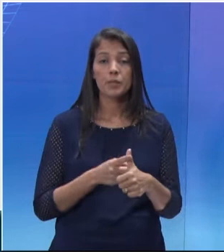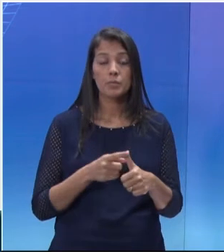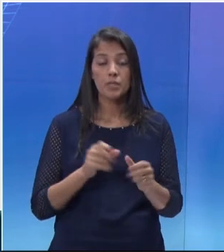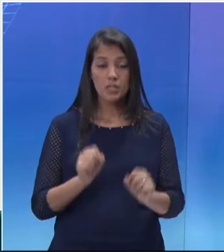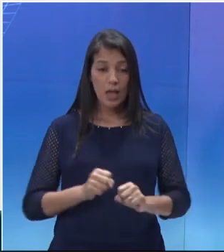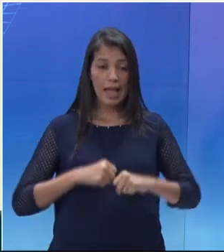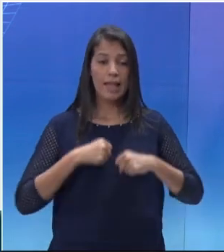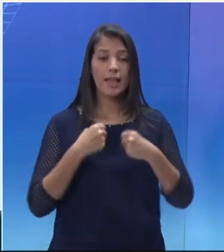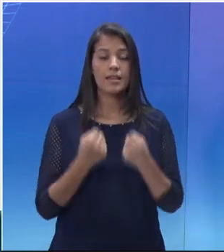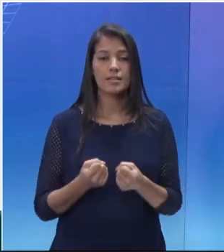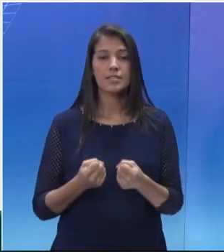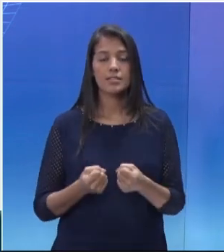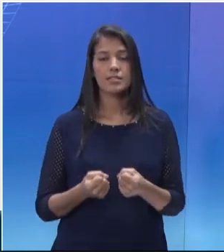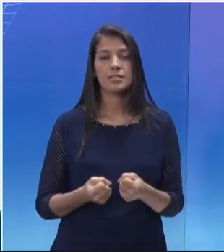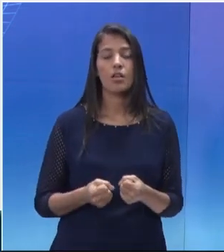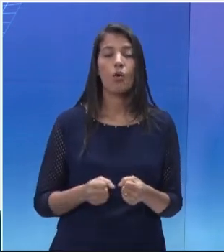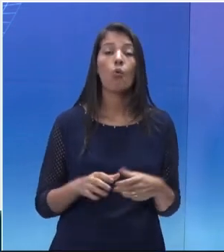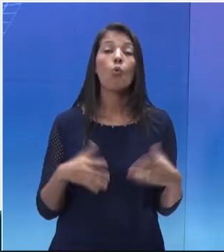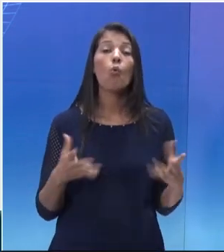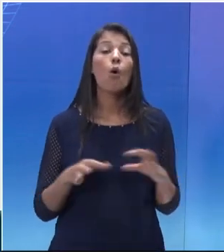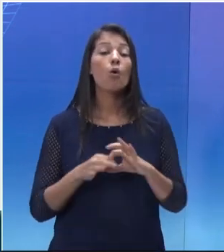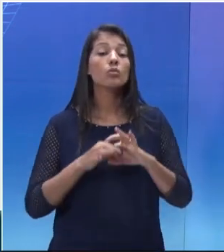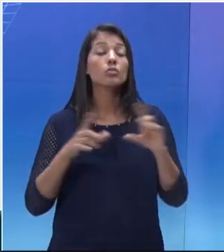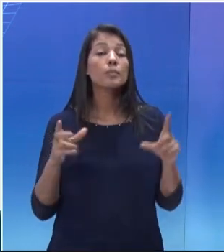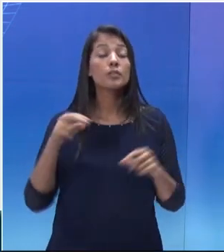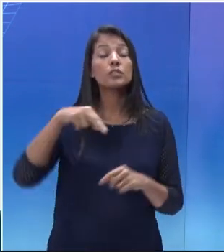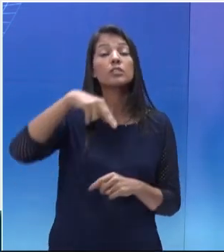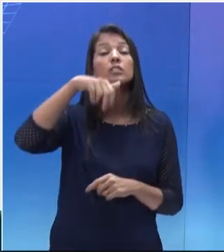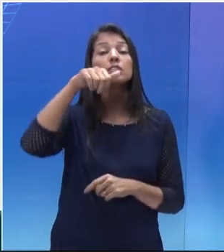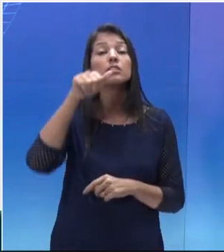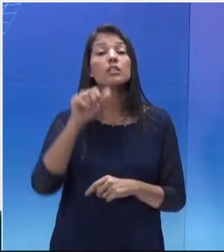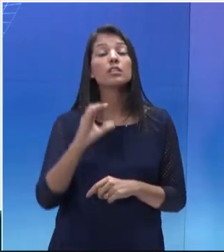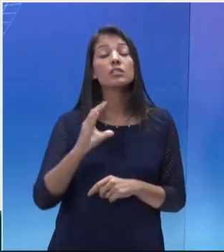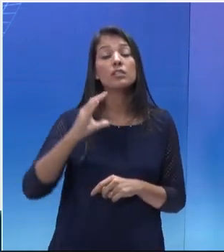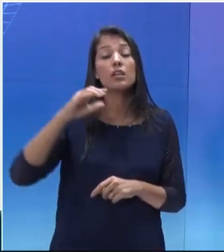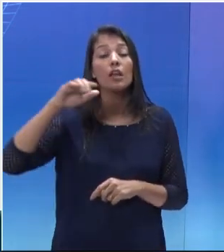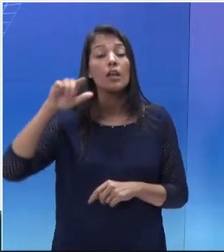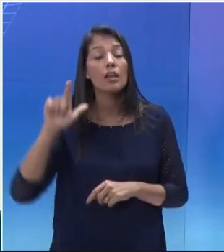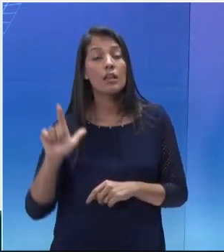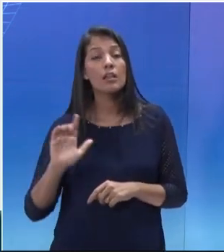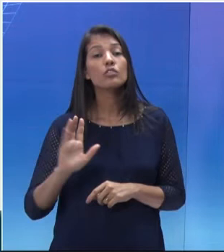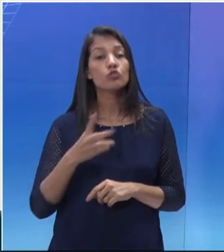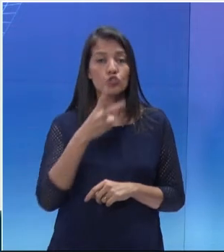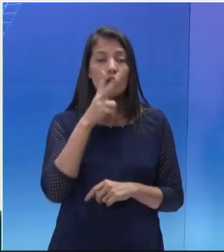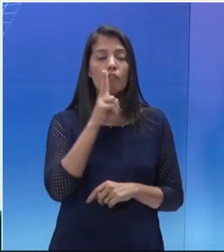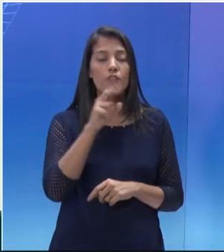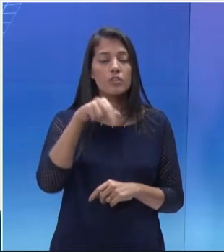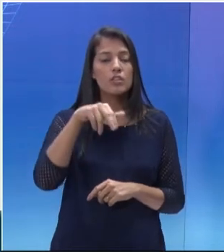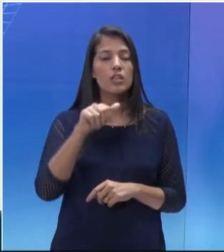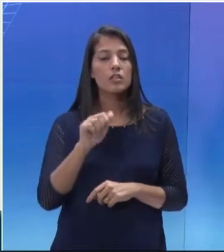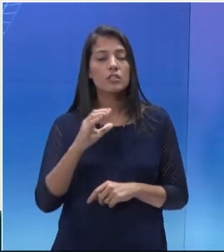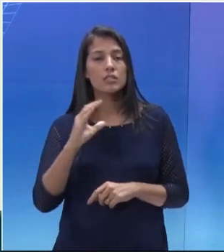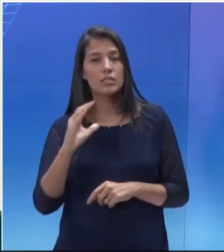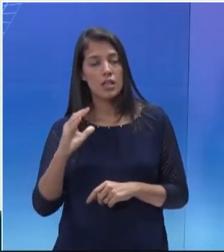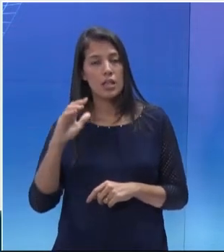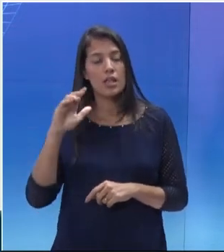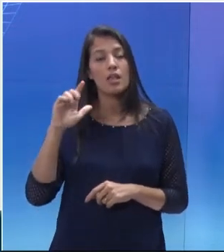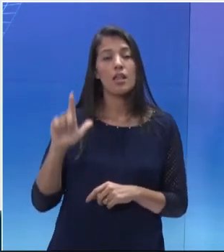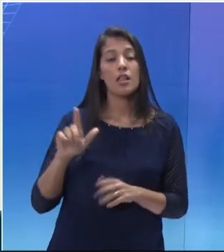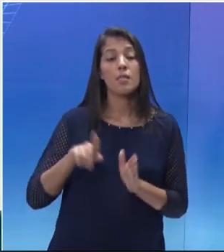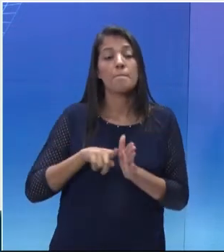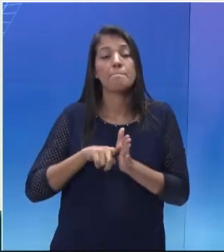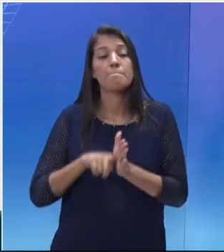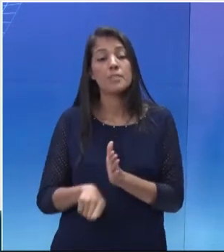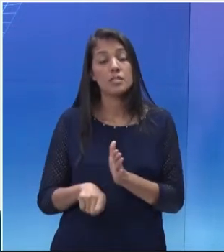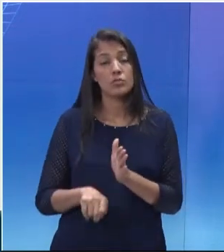equação intermediária aí, ou subreação, é a dissociação do NaCl, que nós já vimos que ele dissocia